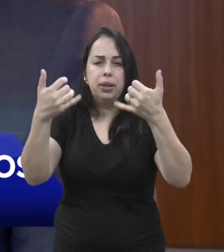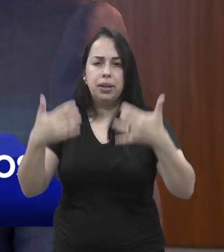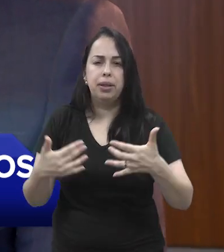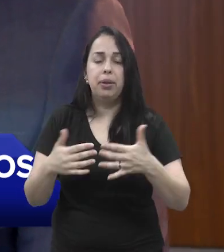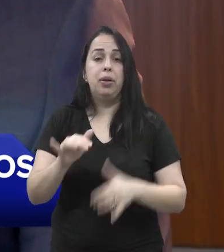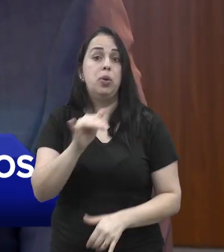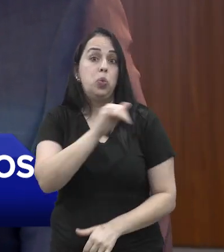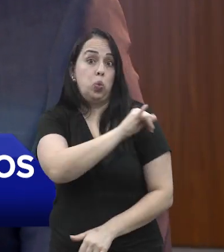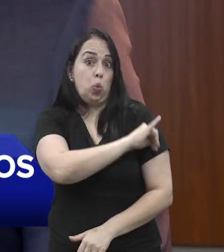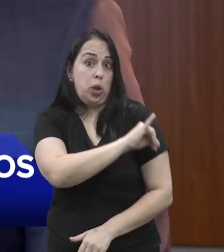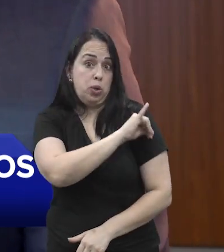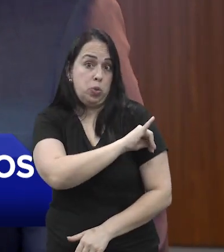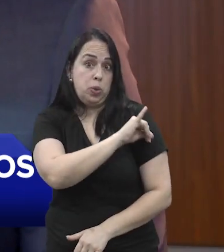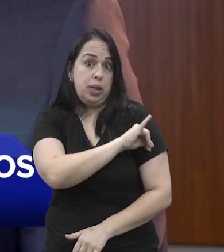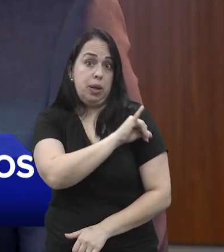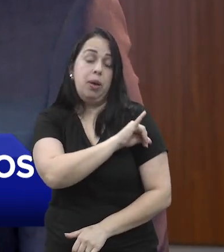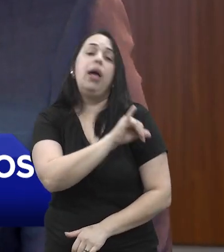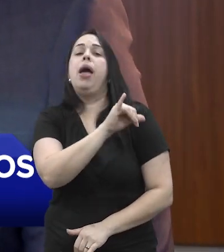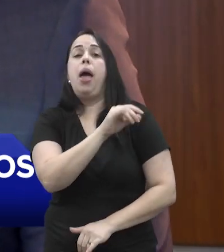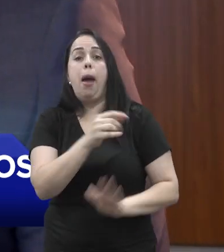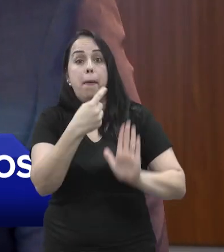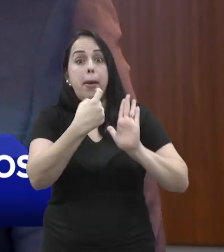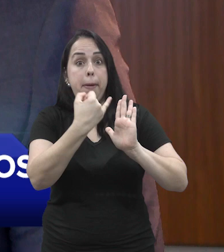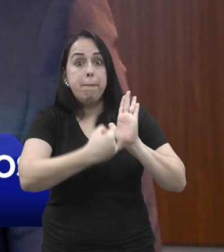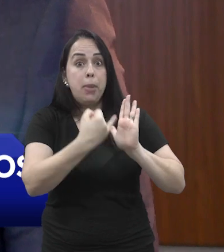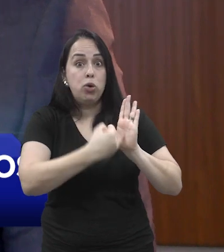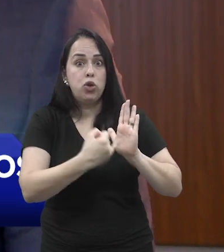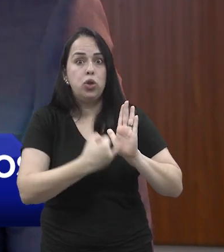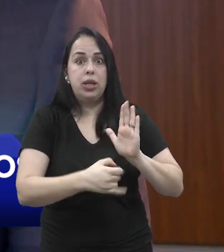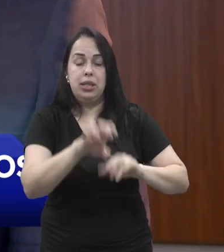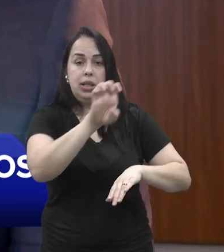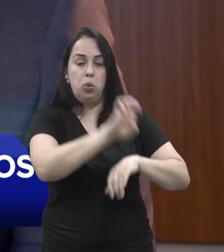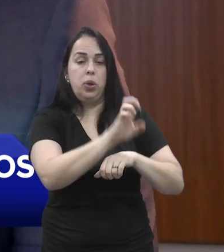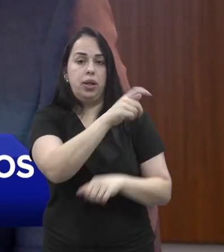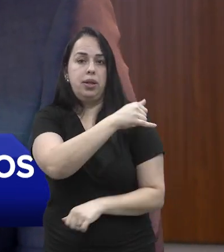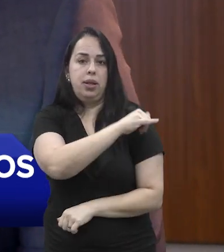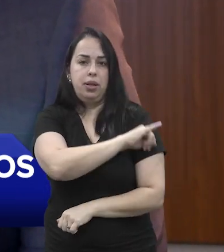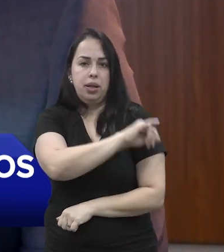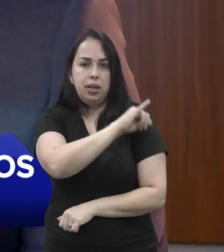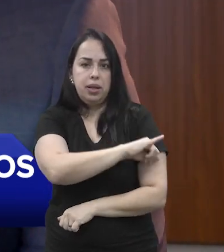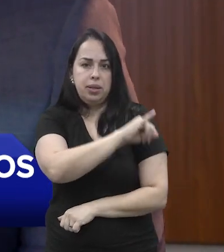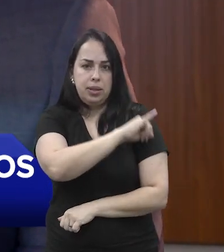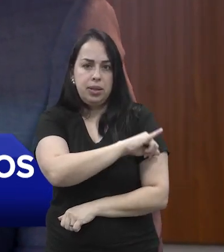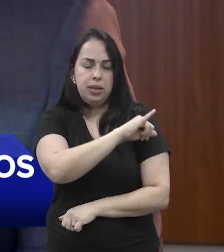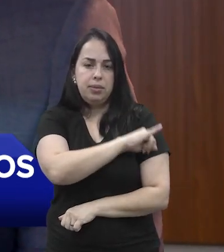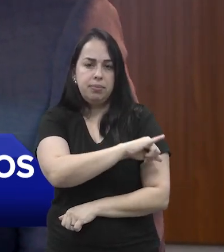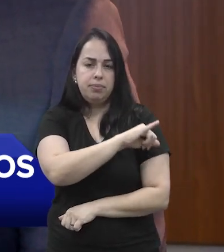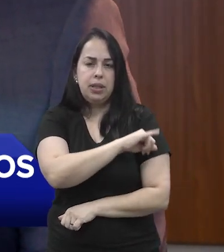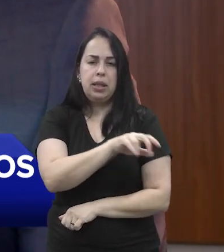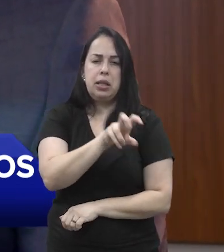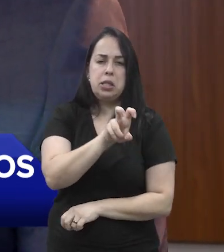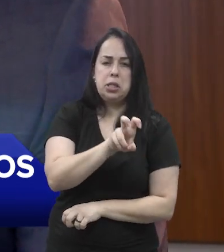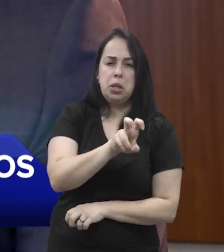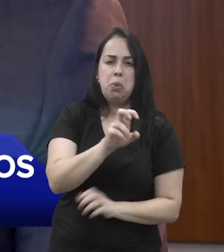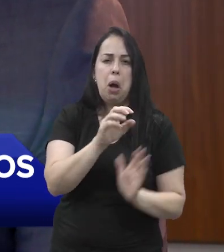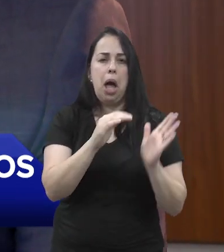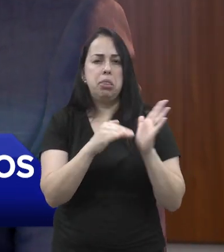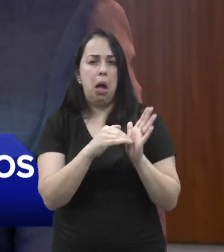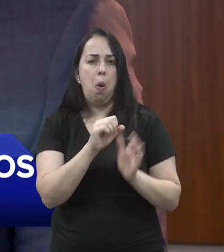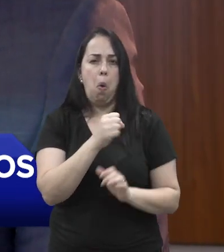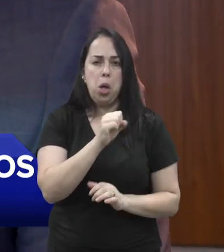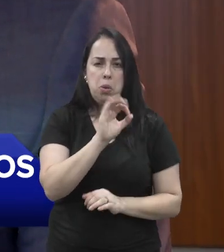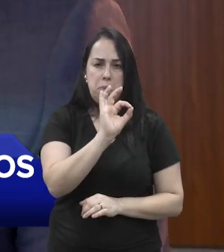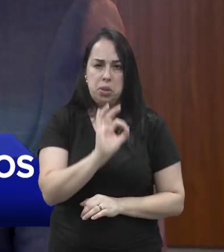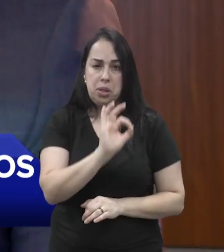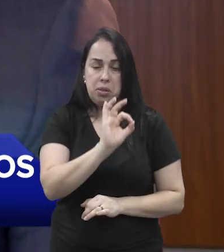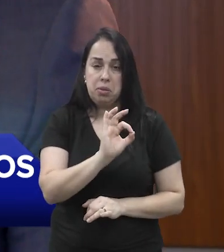título de exemplo, no estado do Rio de Janeiro, e esse é um imposto estadual, no estado do Rio de Janeiro o imposto está entre